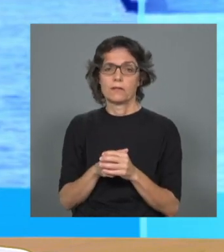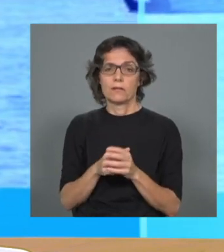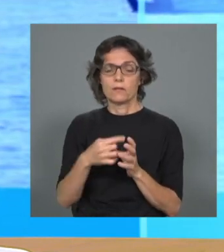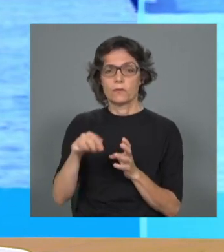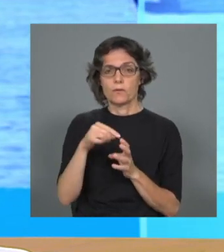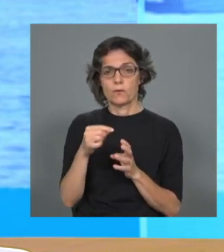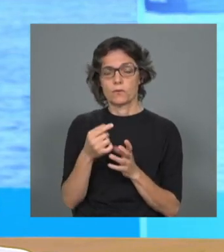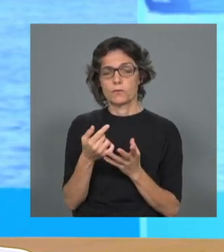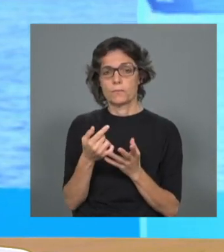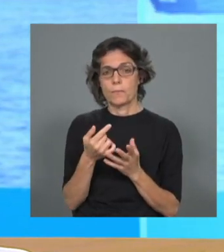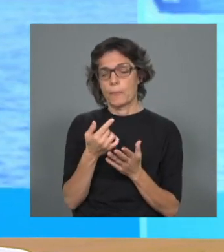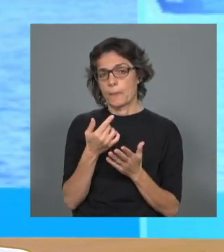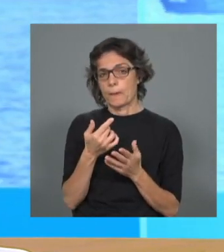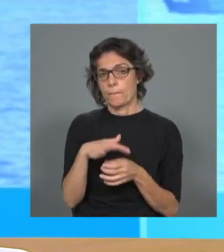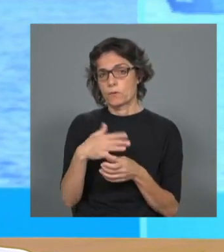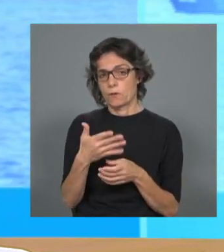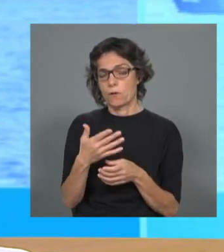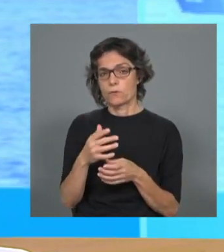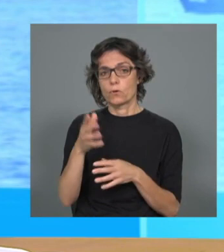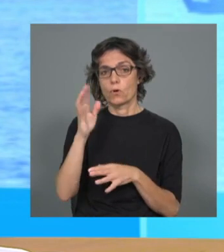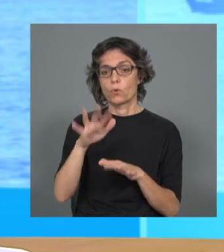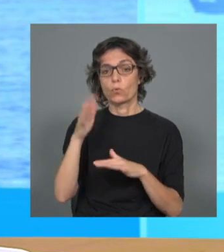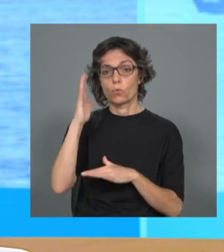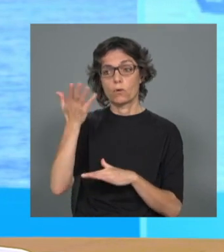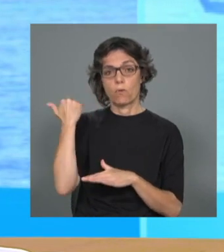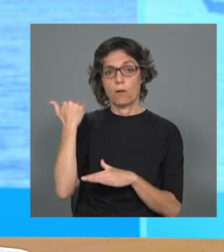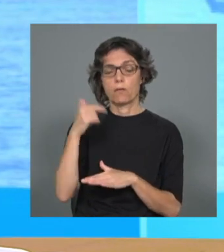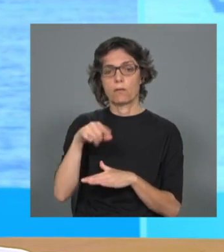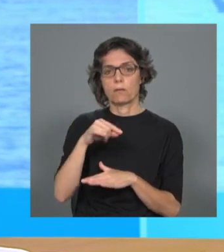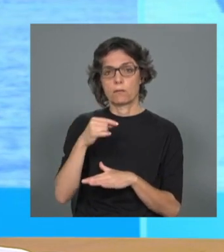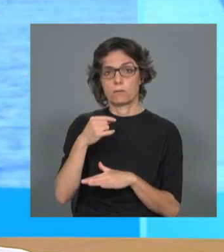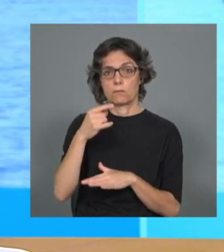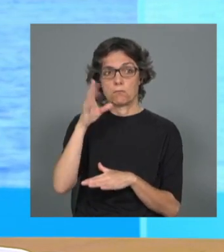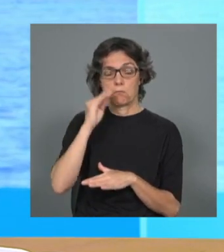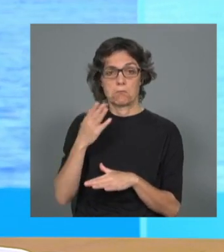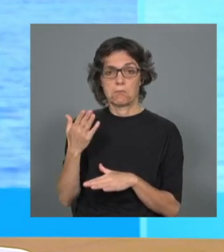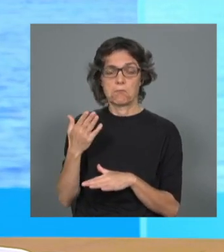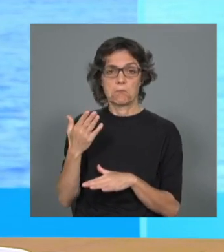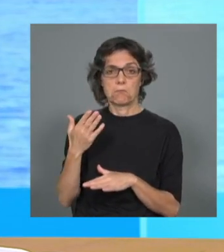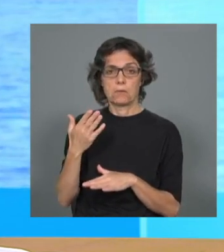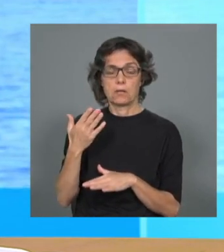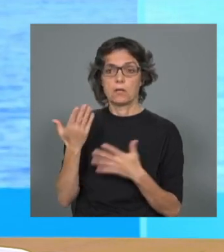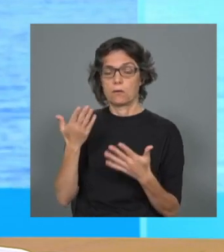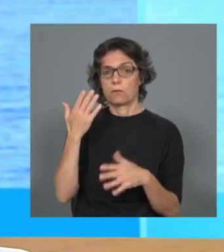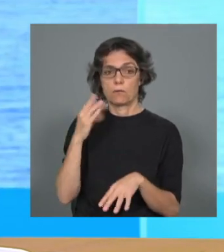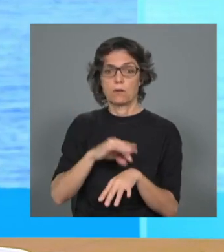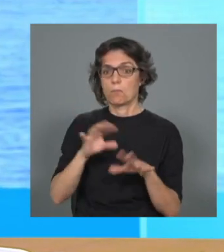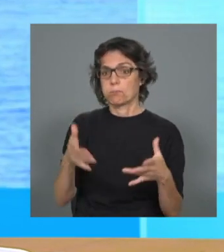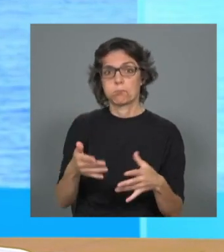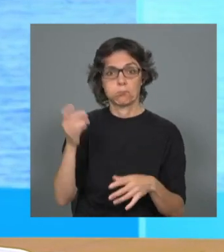fazendo ponto da situação, nós no Congresso anterior não fazíamos ideia que nos íamos confrontar com uma pandemia